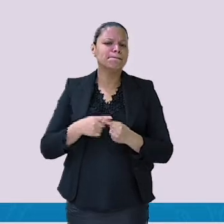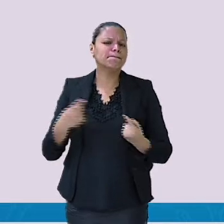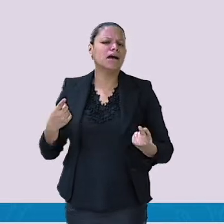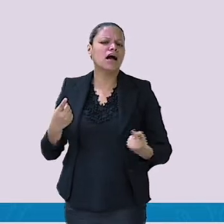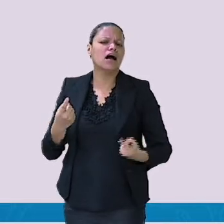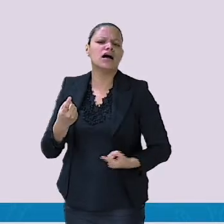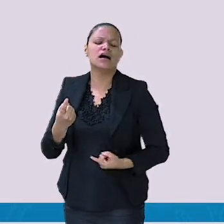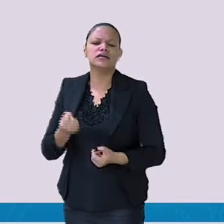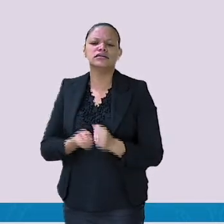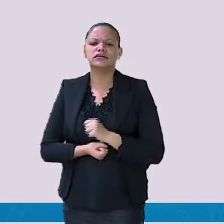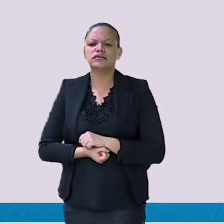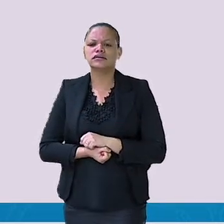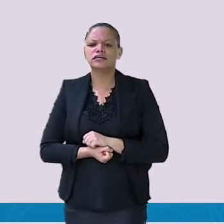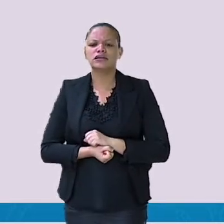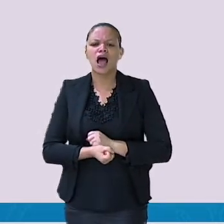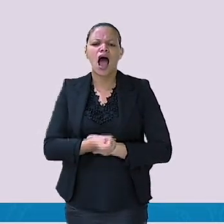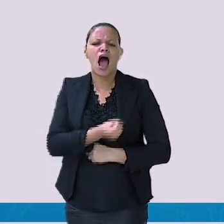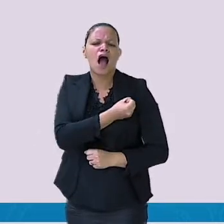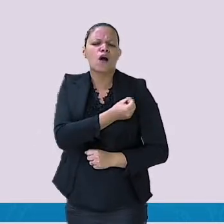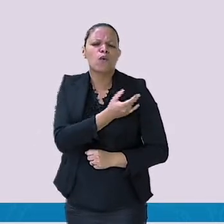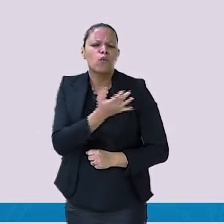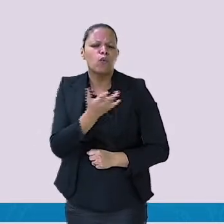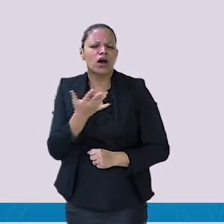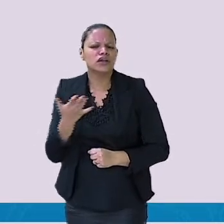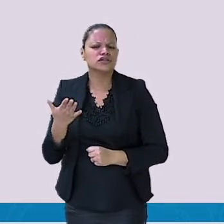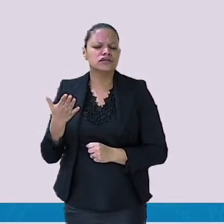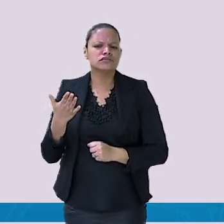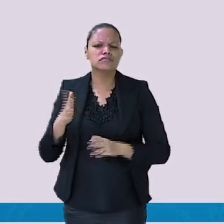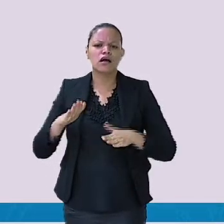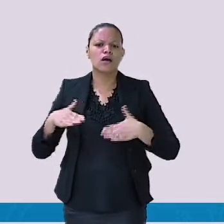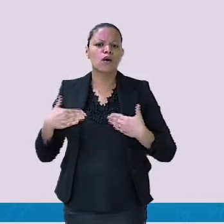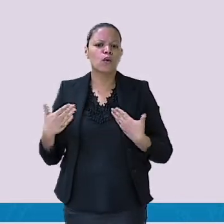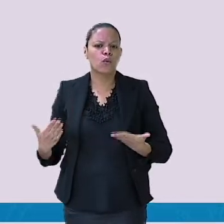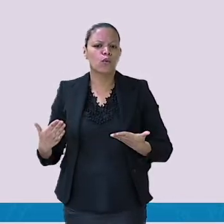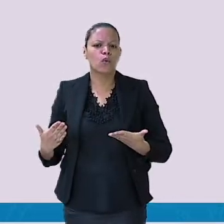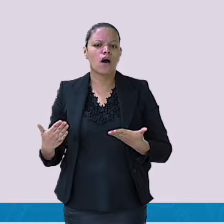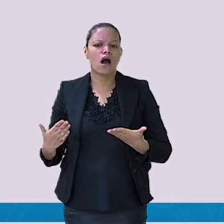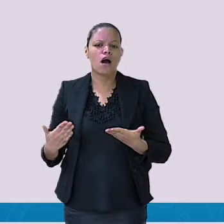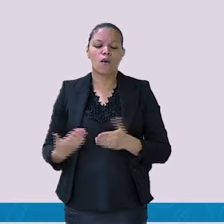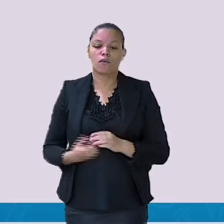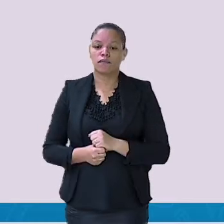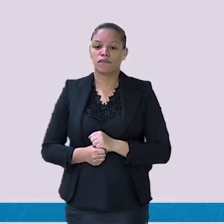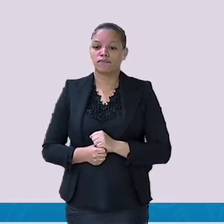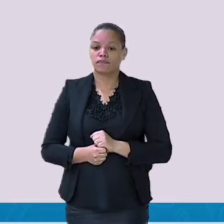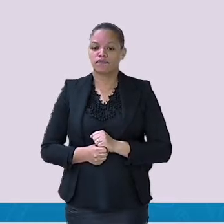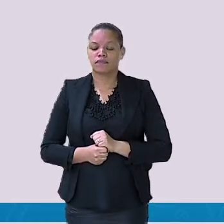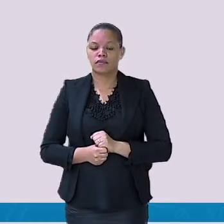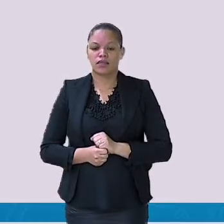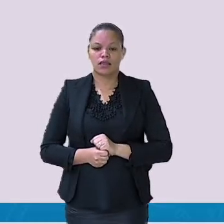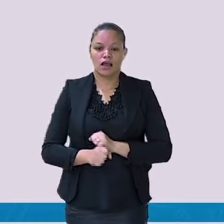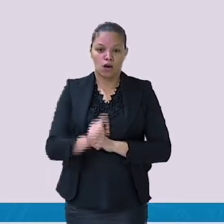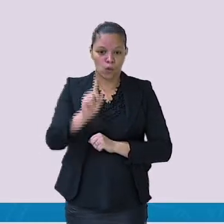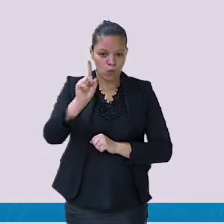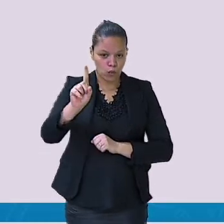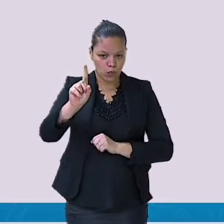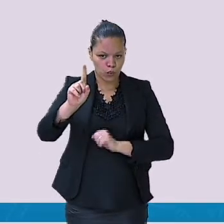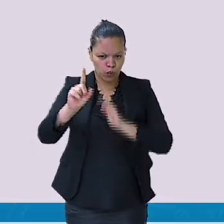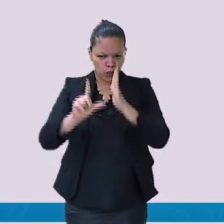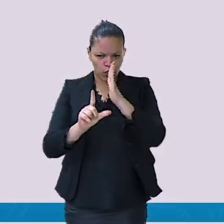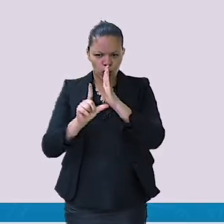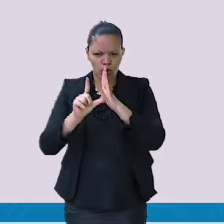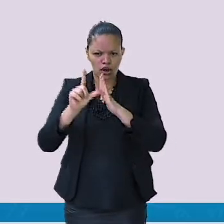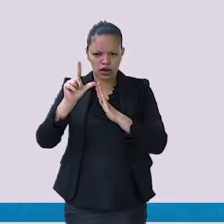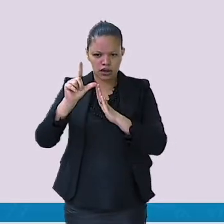litro. Beleza? Nós temos agora os submúltiplos. Então, já falamos dos múltiplos, a